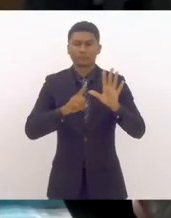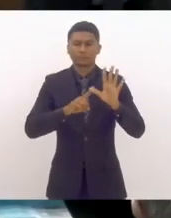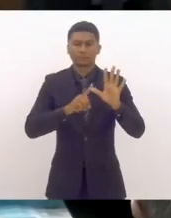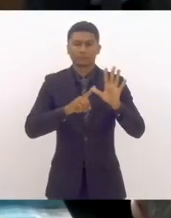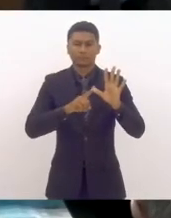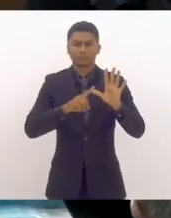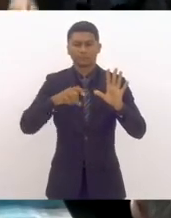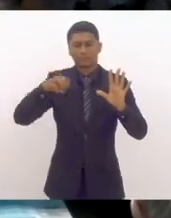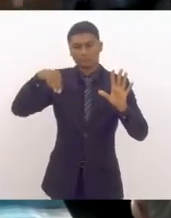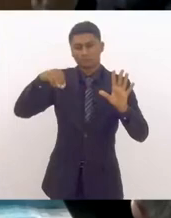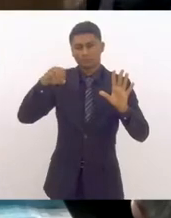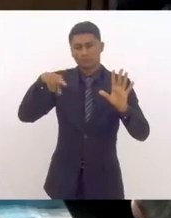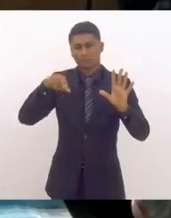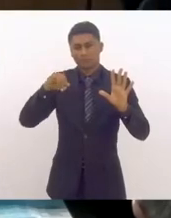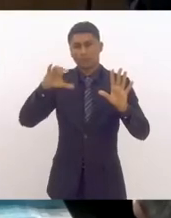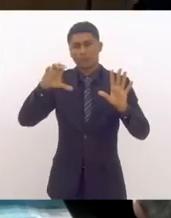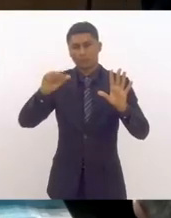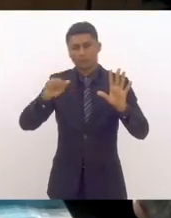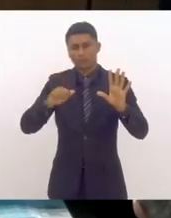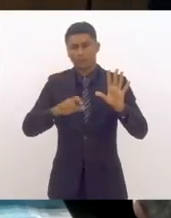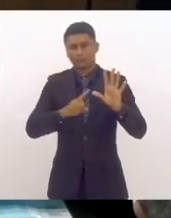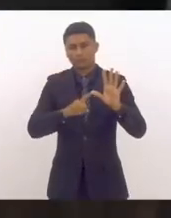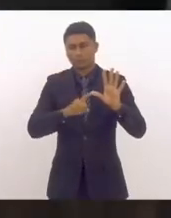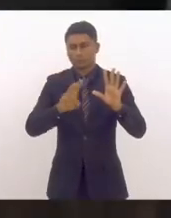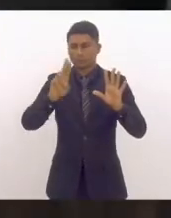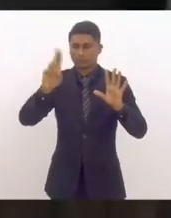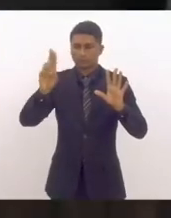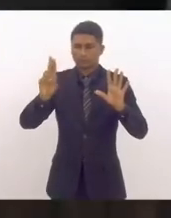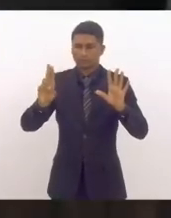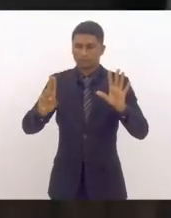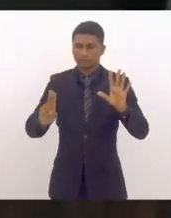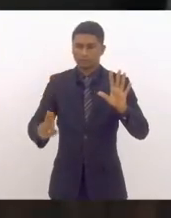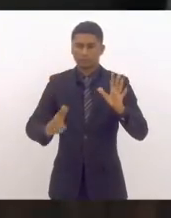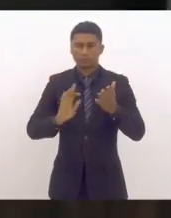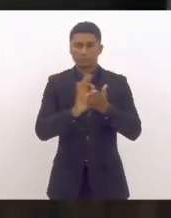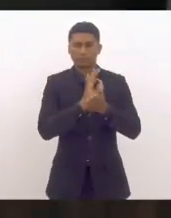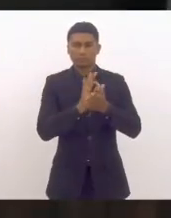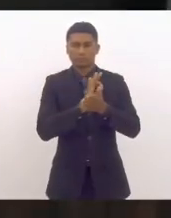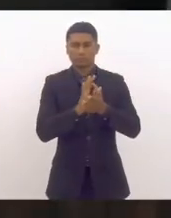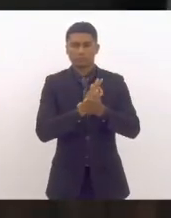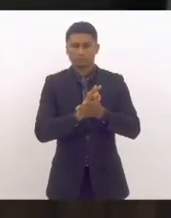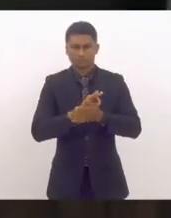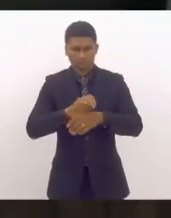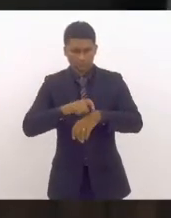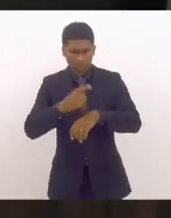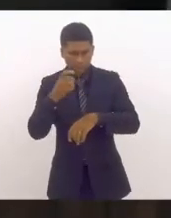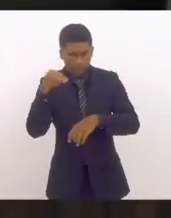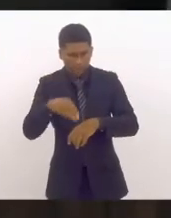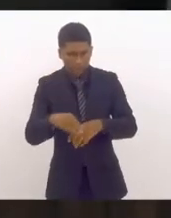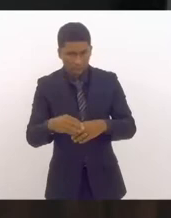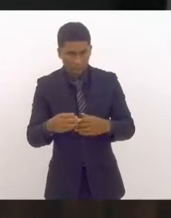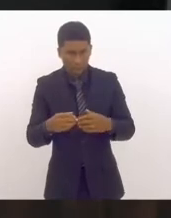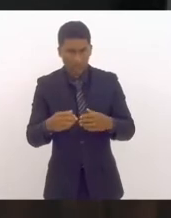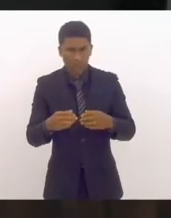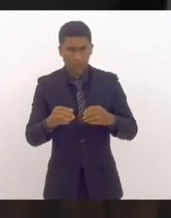presidente. Mônica Francisco. Eu vou abrir, se for um minuto, eu vou abrir agora, por favor.